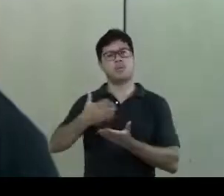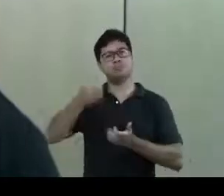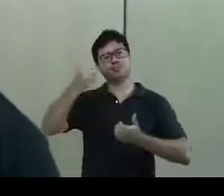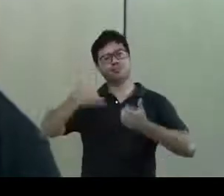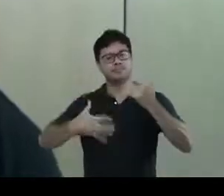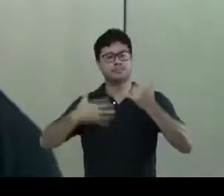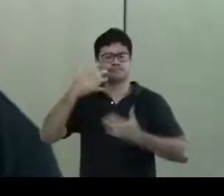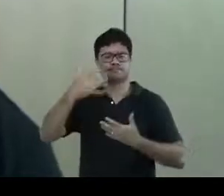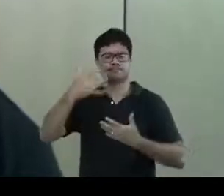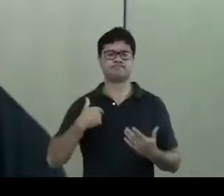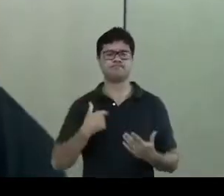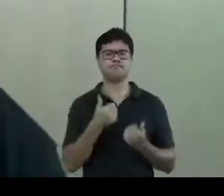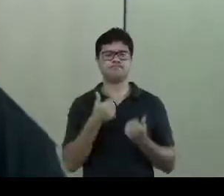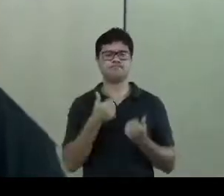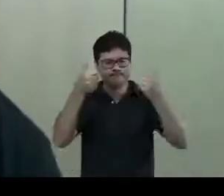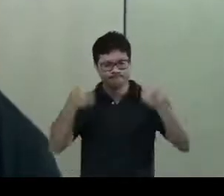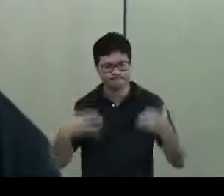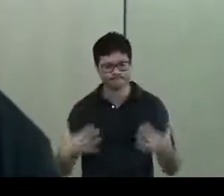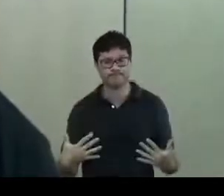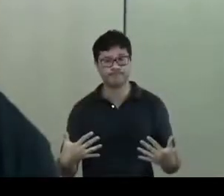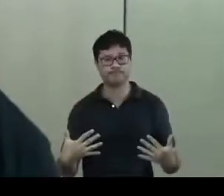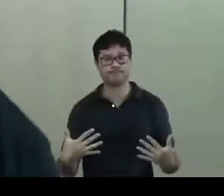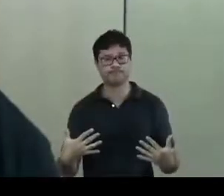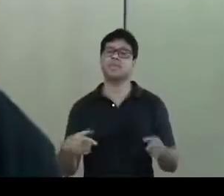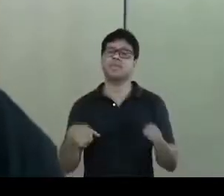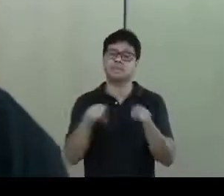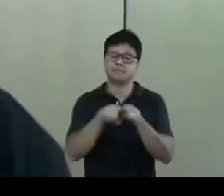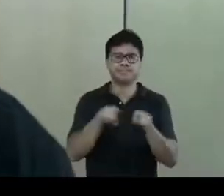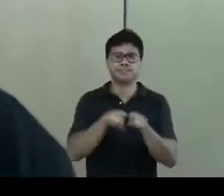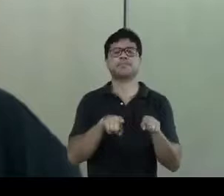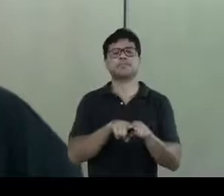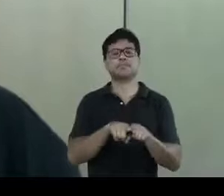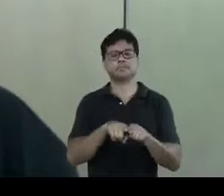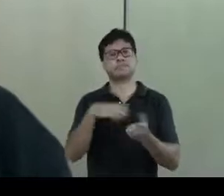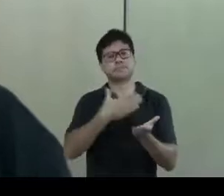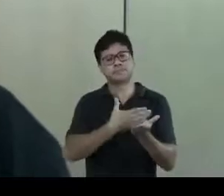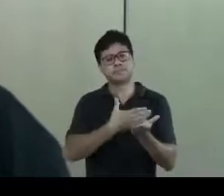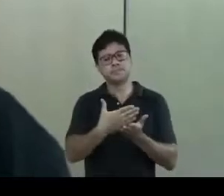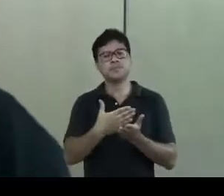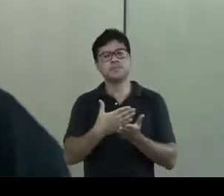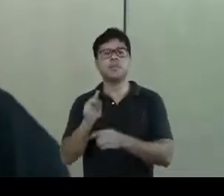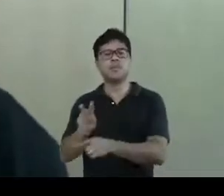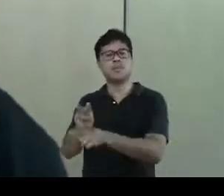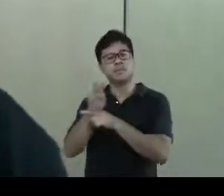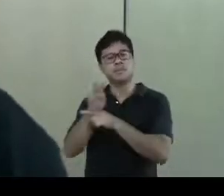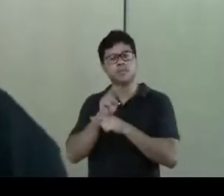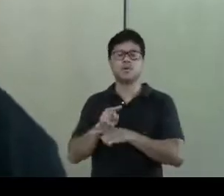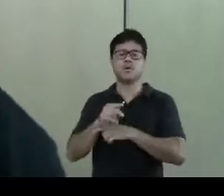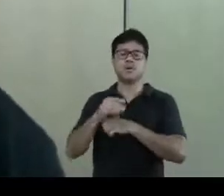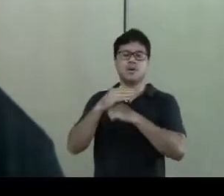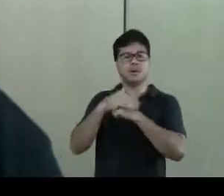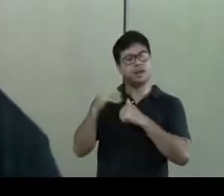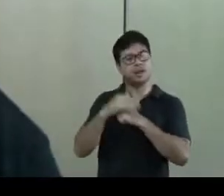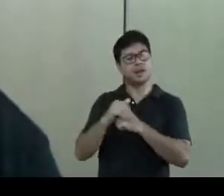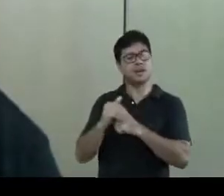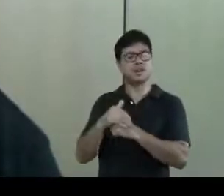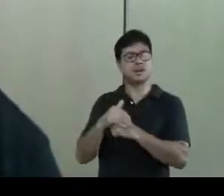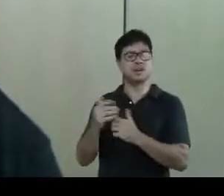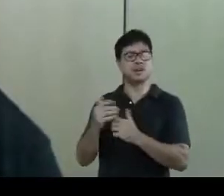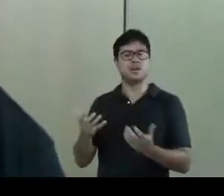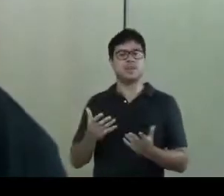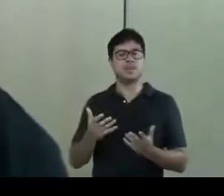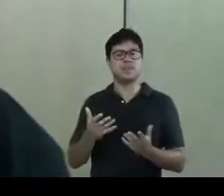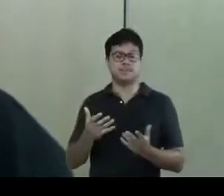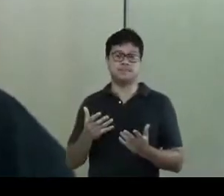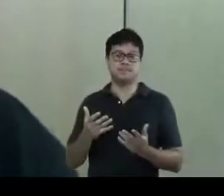inicio essa minha fala, e inicio essa fala pegando, emprestado, com todo o carinho e com